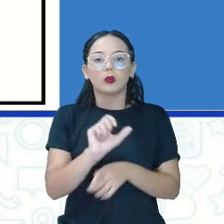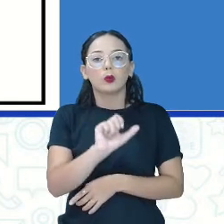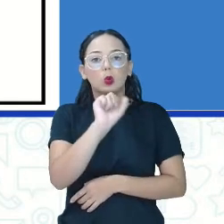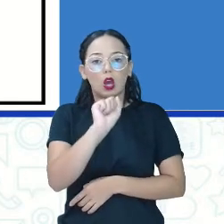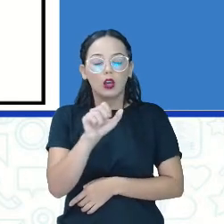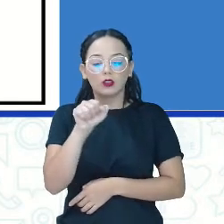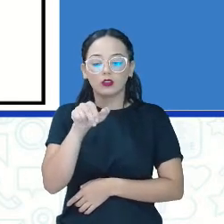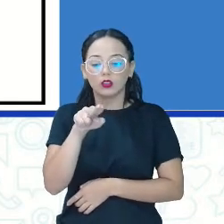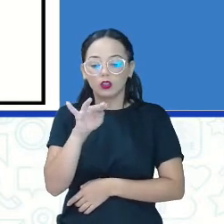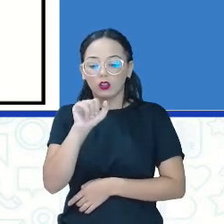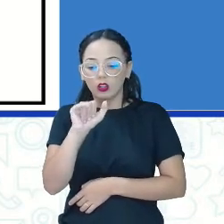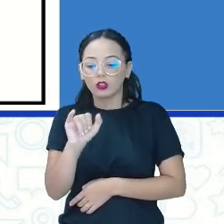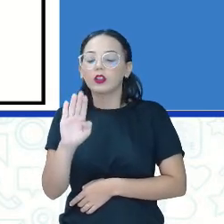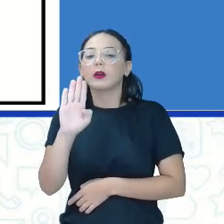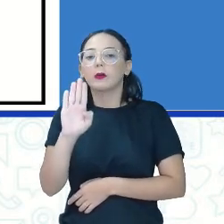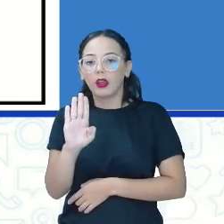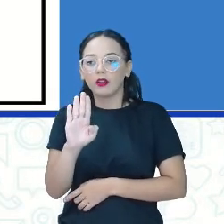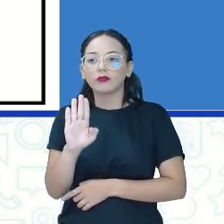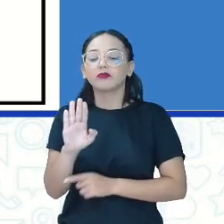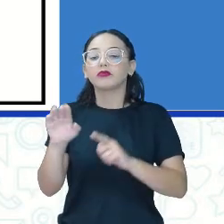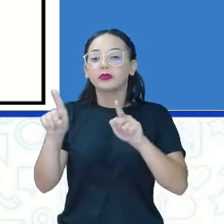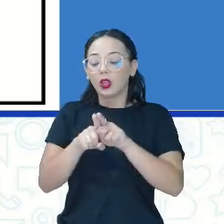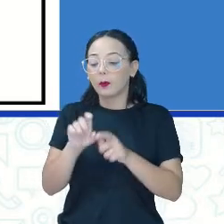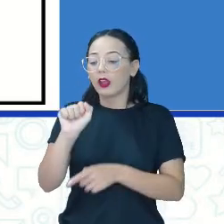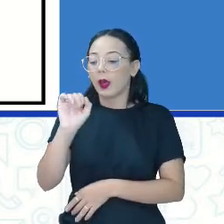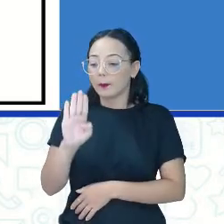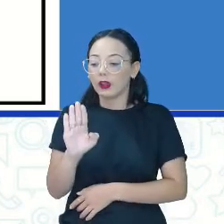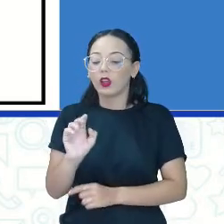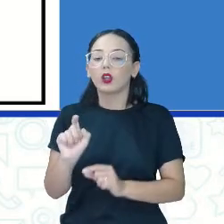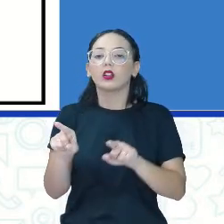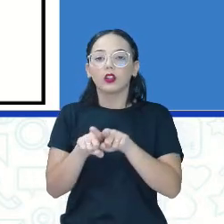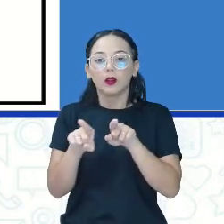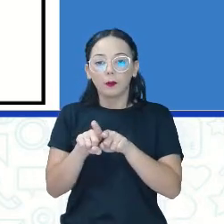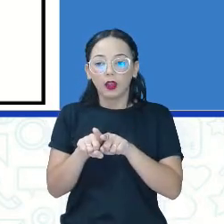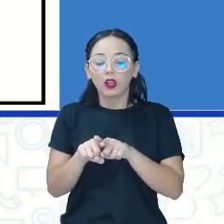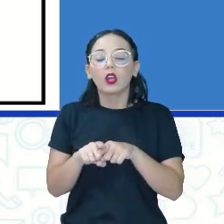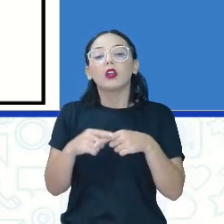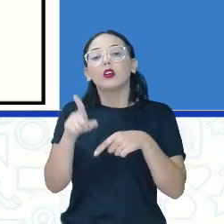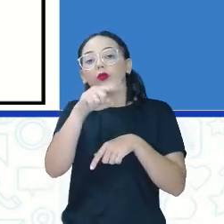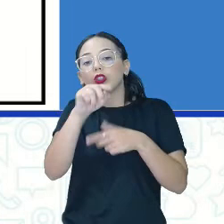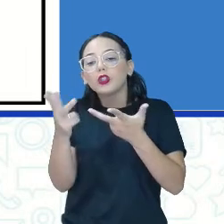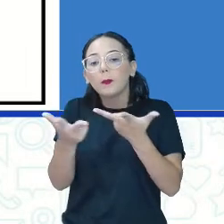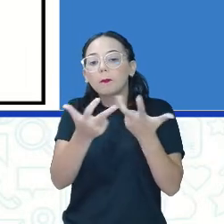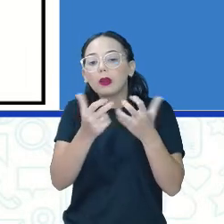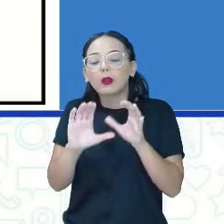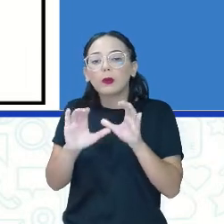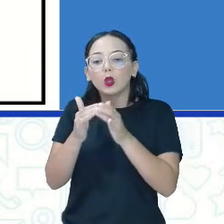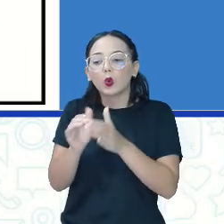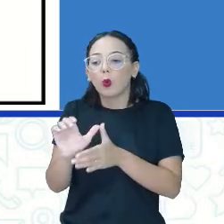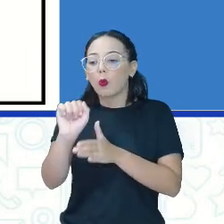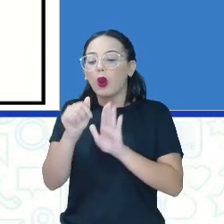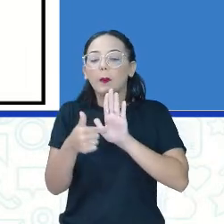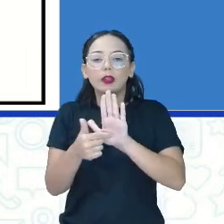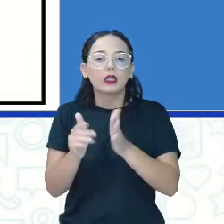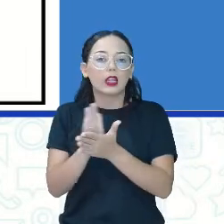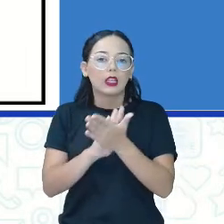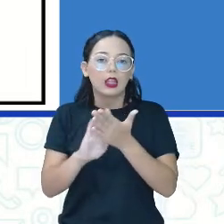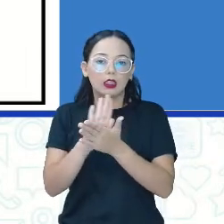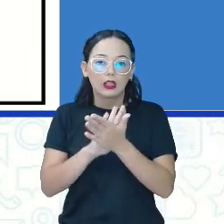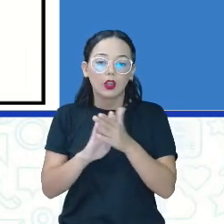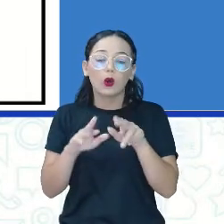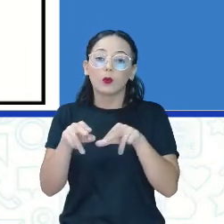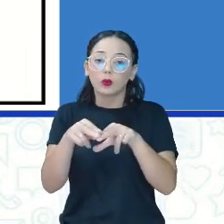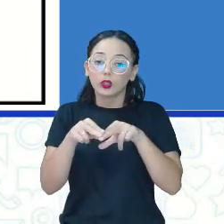o anti-A, a questão do B, no AB, né, também, e vocês vão ver que no grupo O não apresenta. Mas aí a